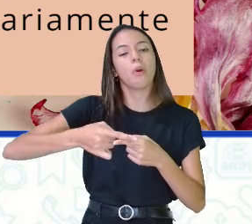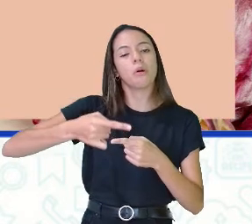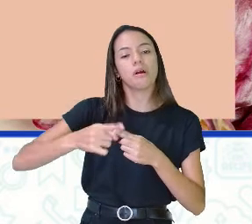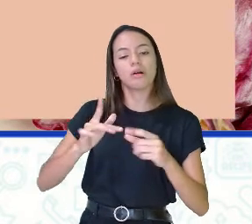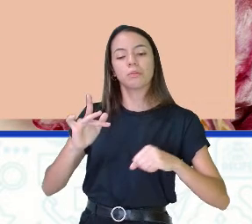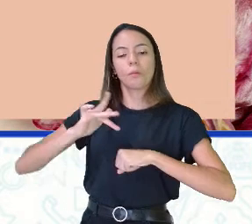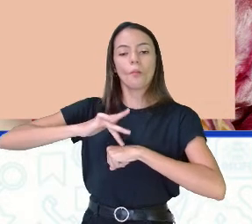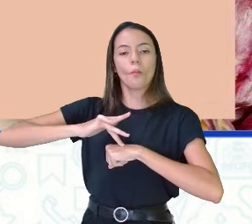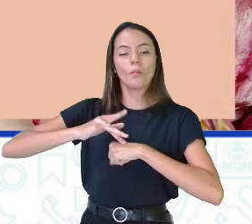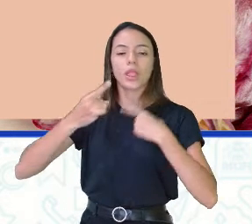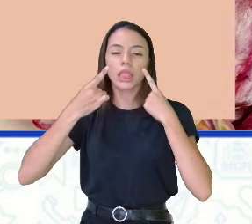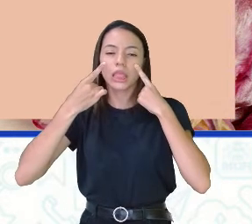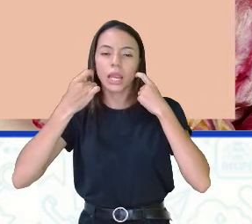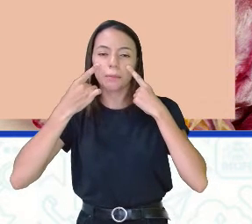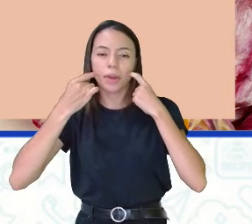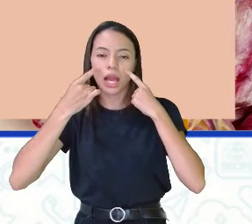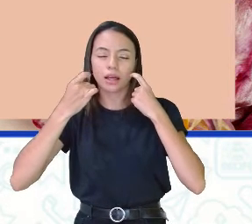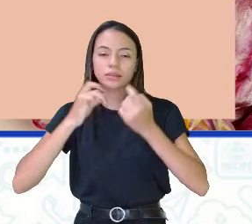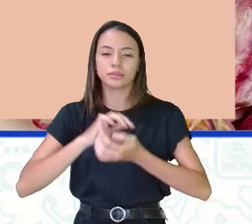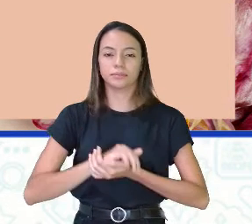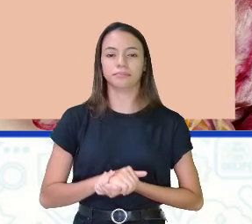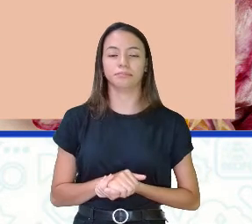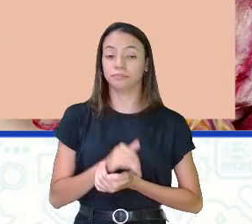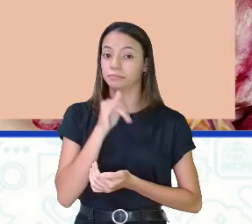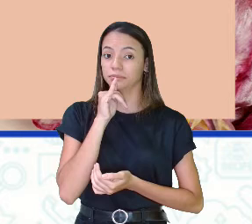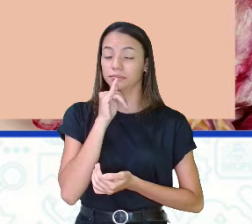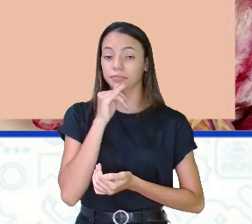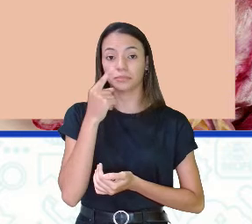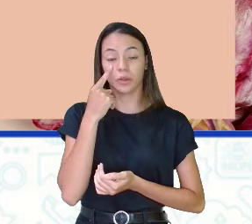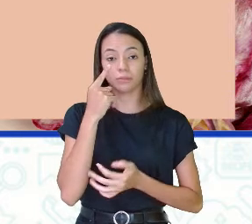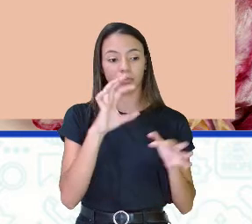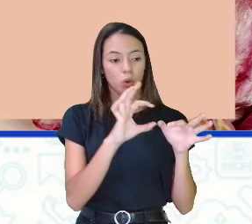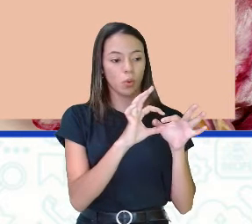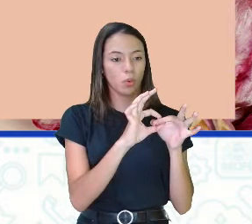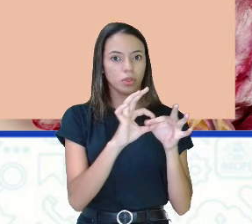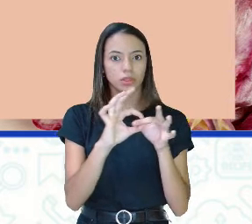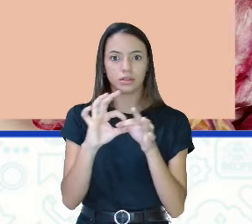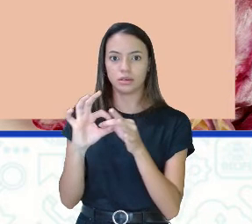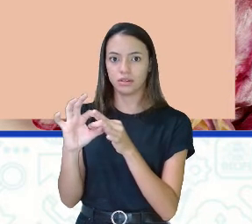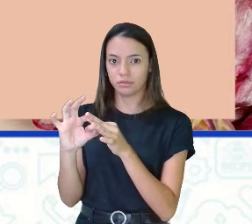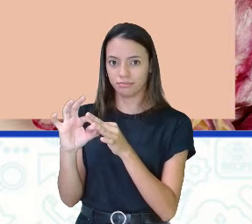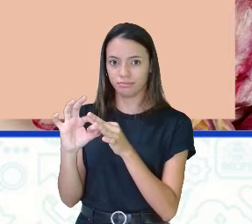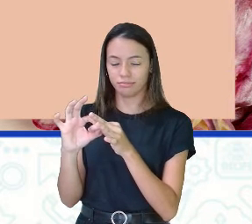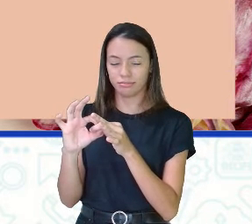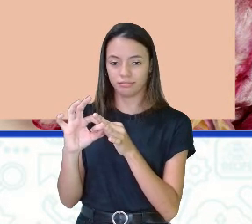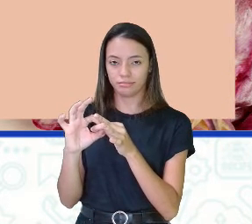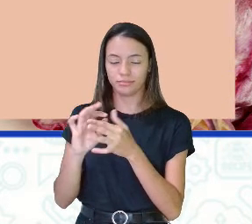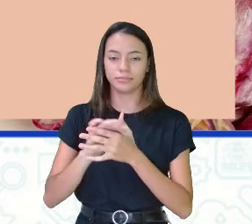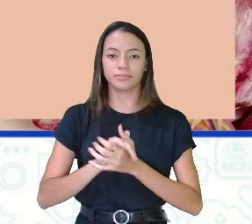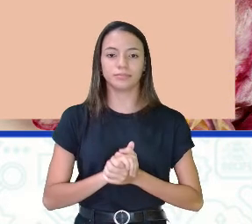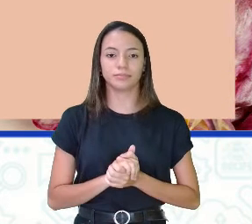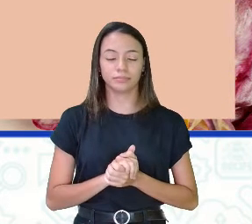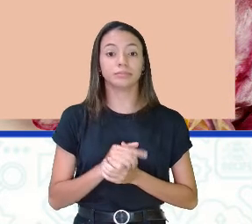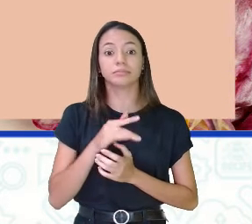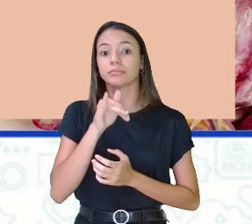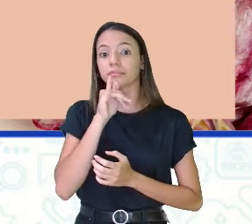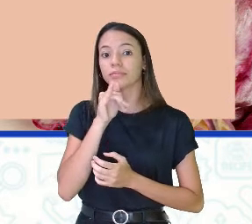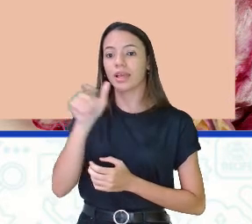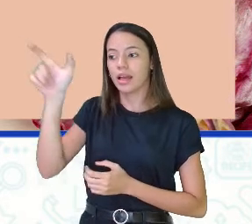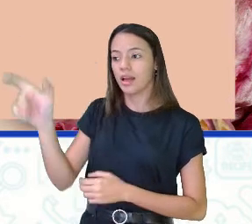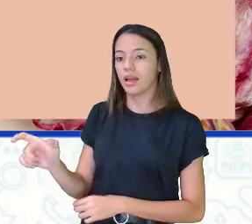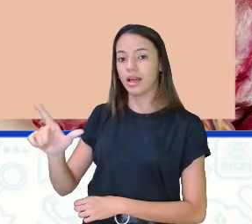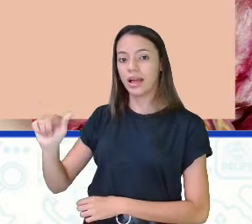dramática. Por exemplo, ó, contexto. Então, aqui a gente tem o quê? Um contexto. Laura